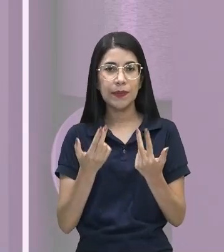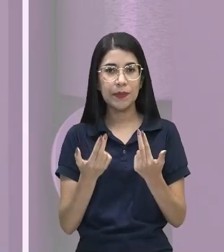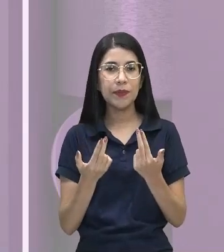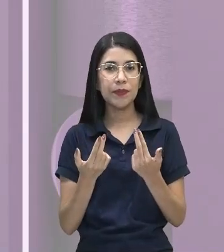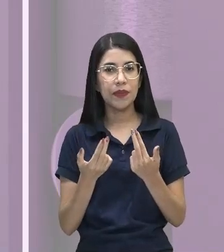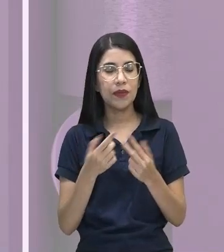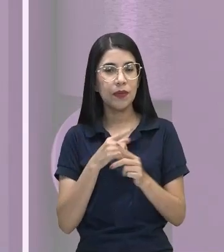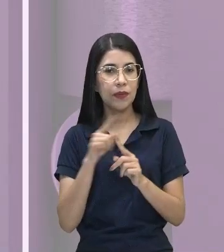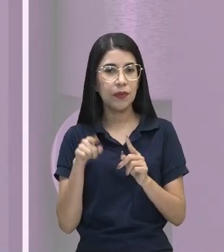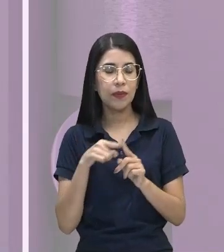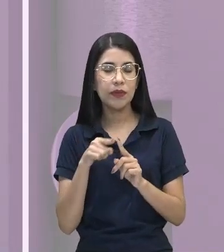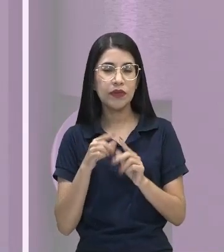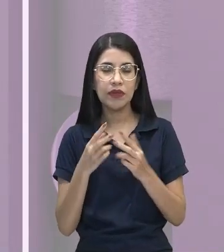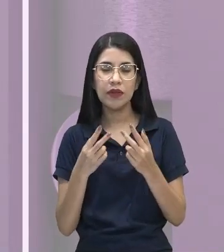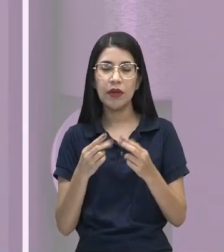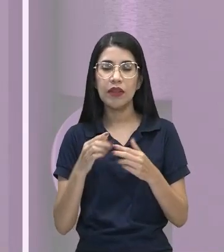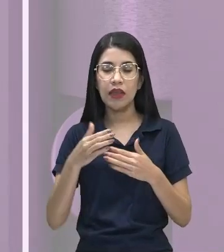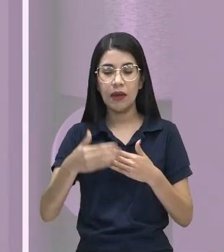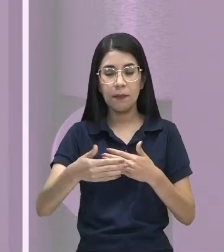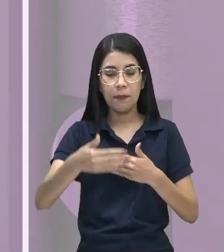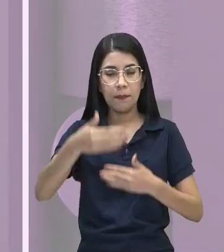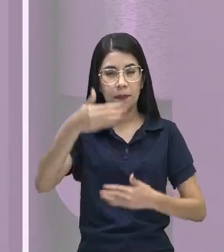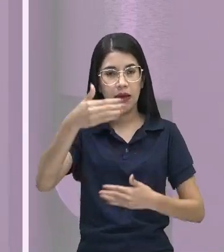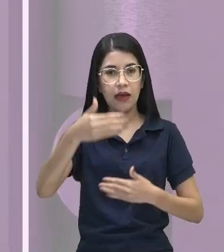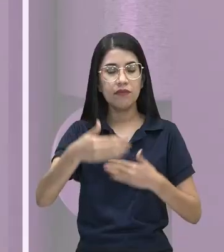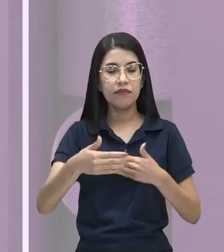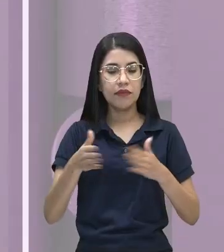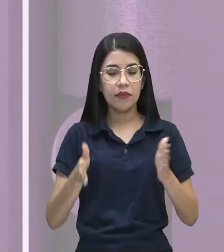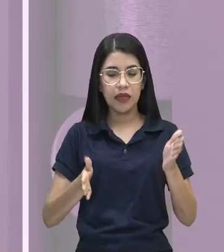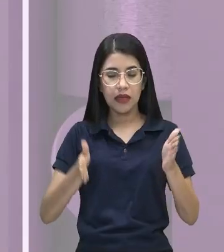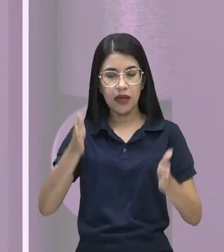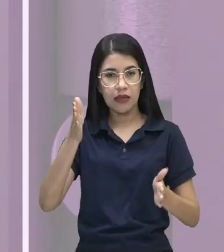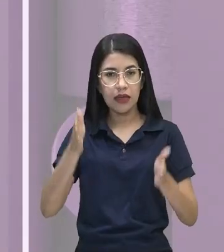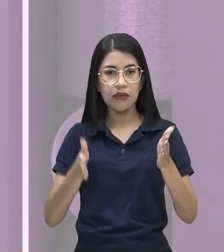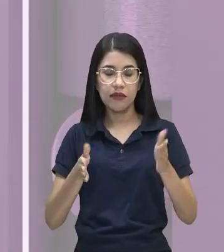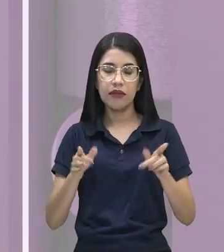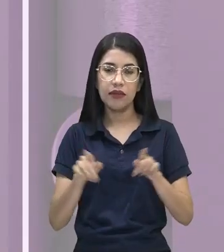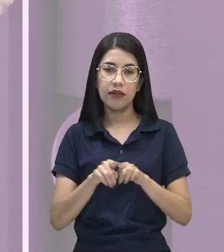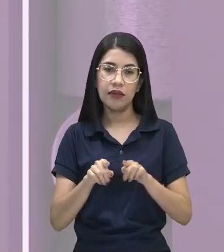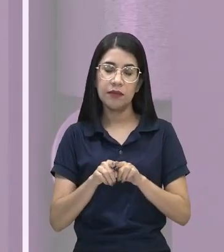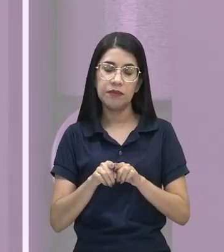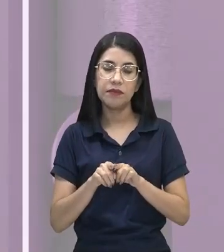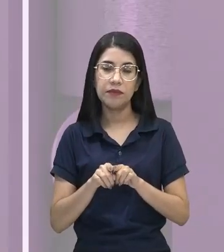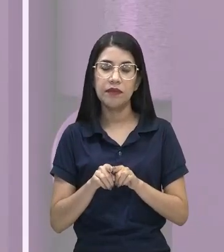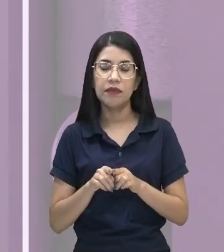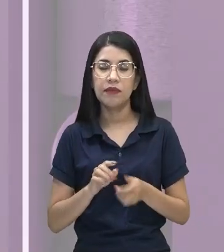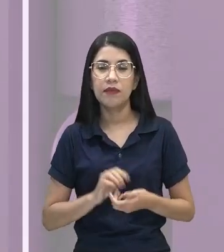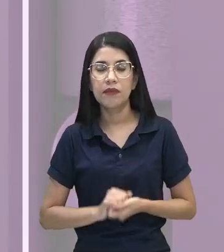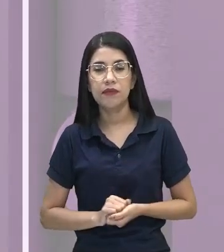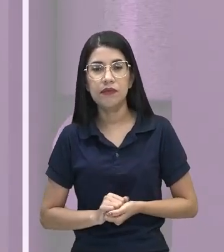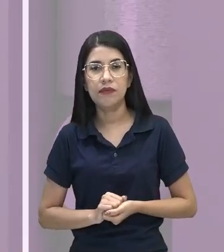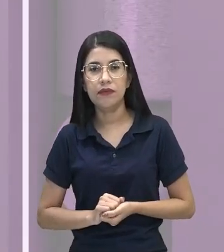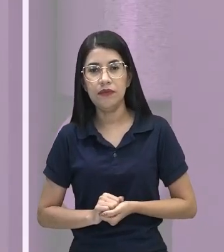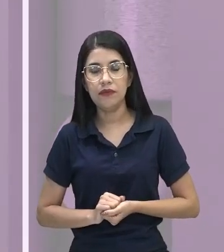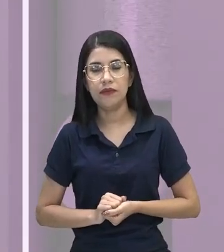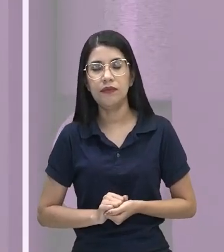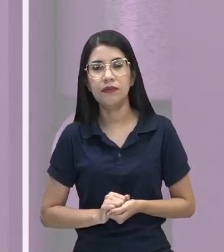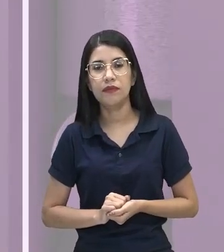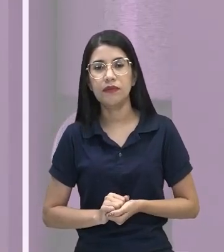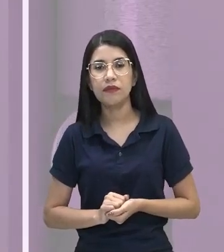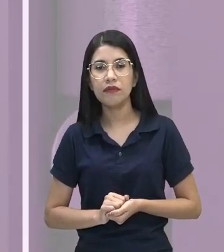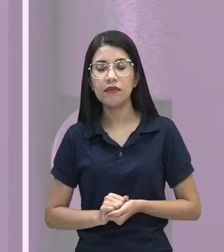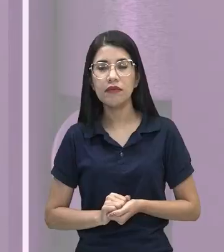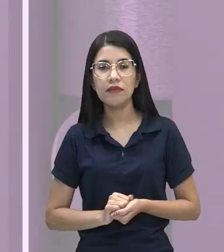Você tem, então, a parede à sua frente e atrás de você, opostas, e a parede à esquerda oposta à sua direita, tá